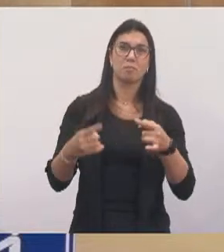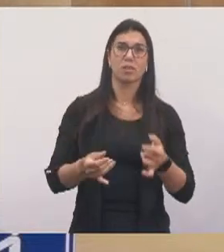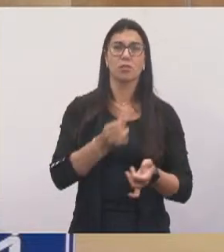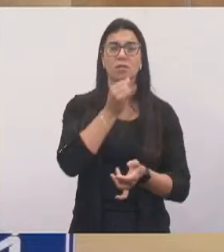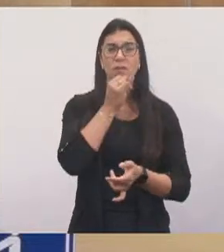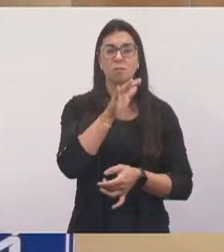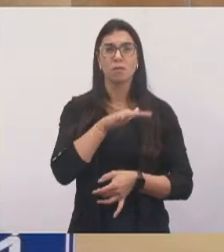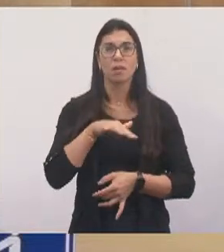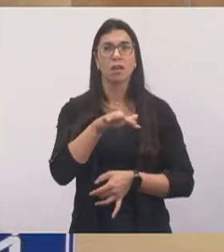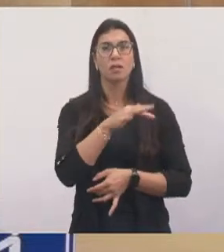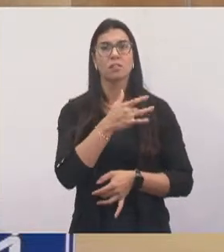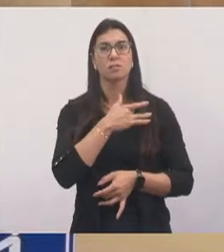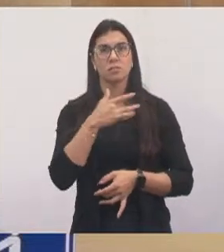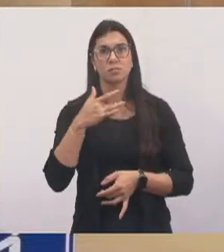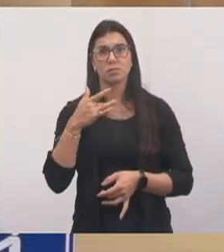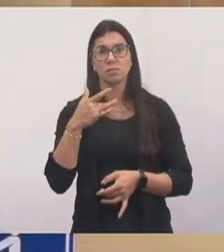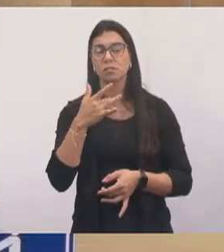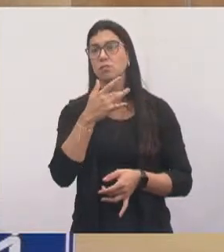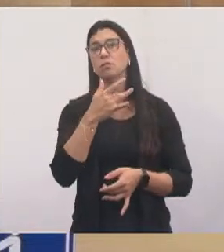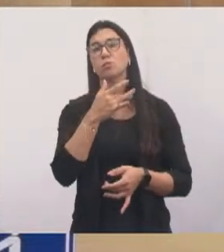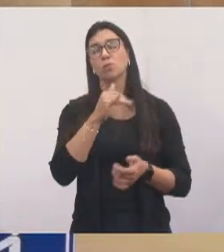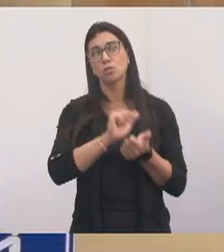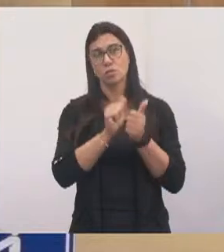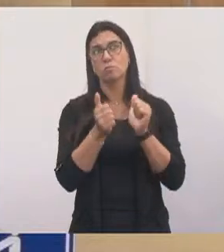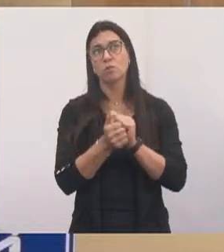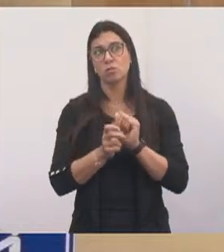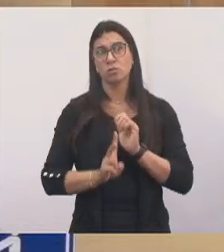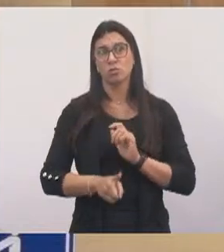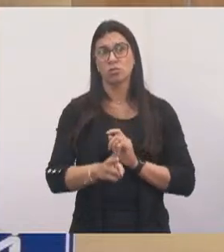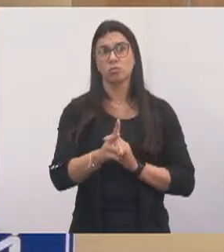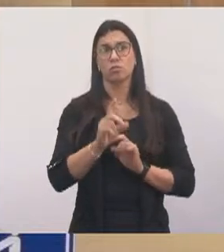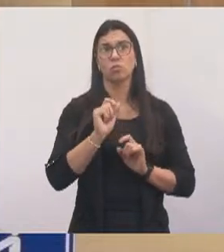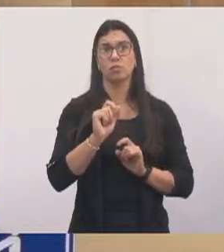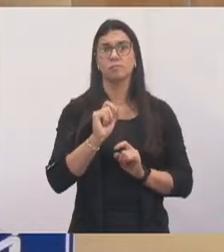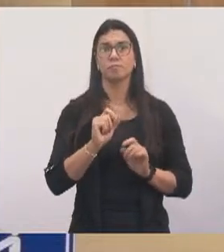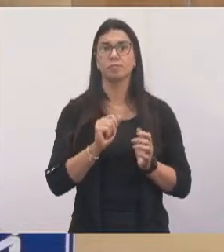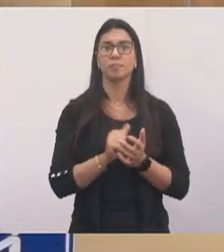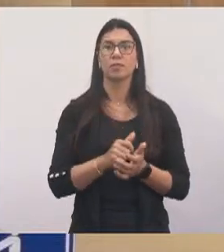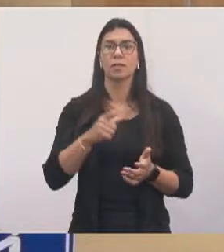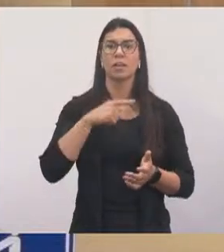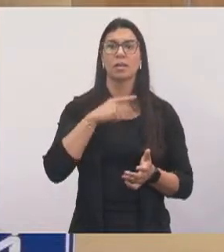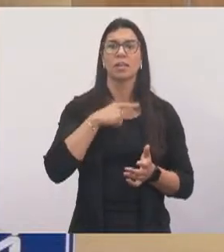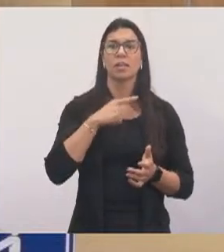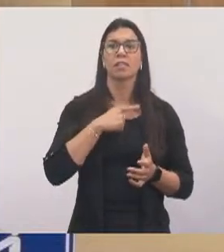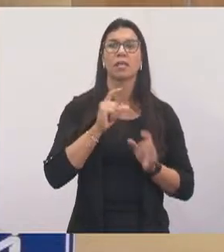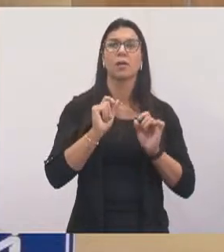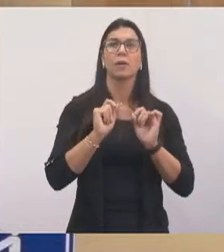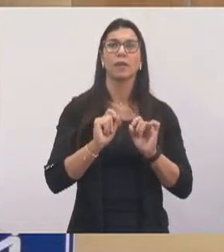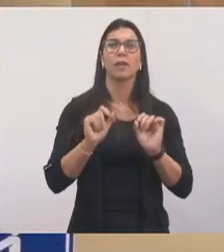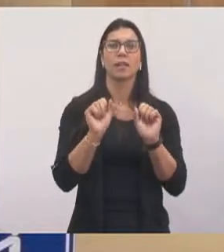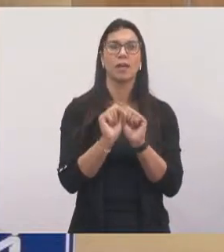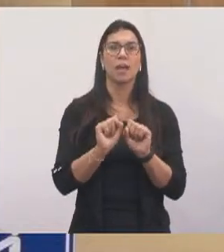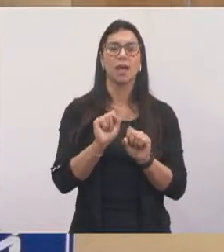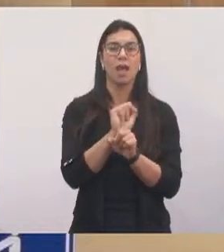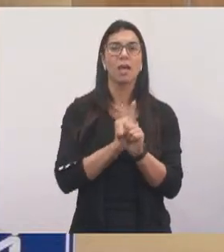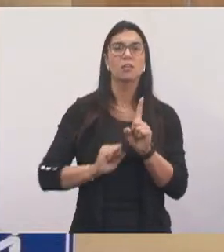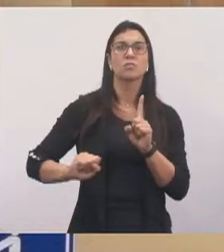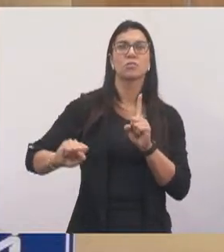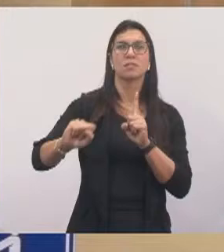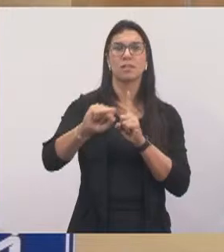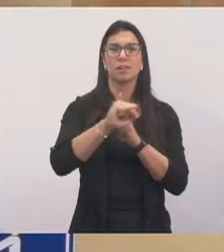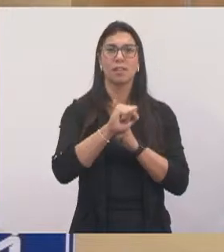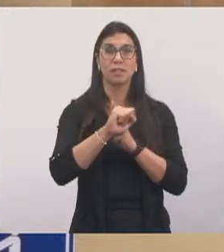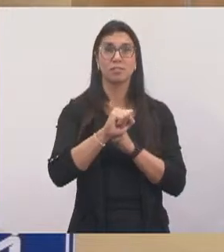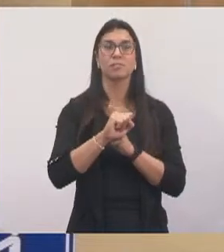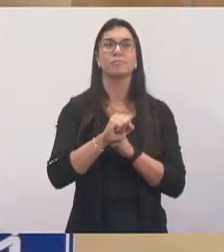esporte, eu percebo que no esporte a gente tem um desenho muito claro da organização da sociedade. Aonde que eu quero